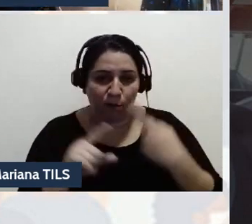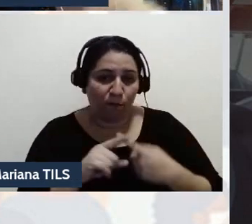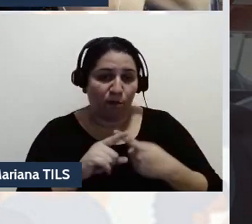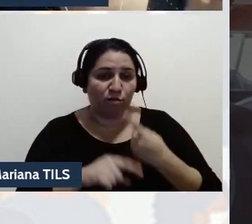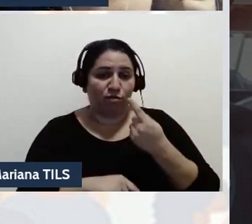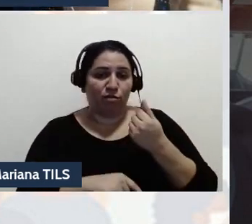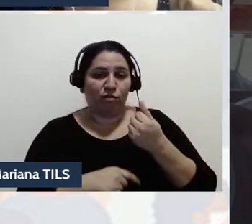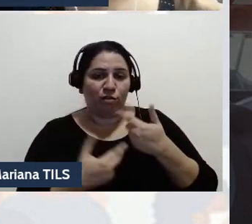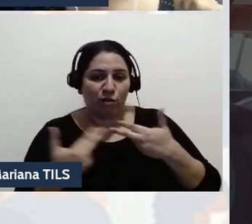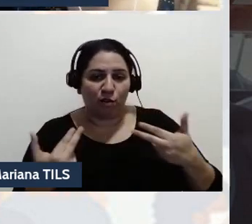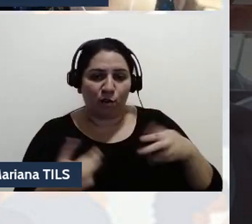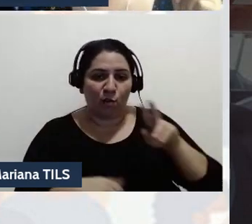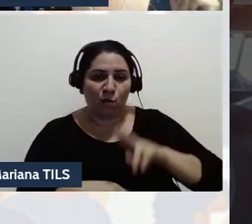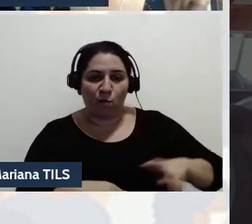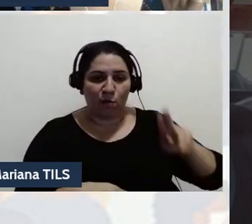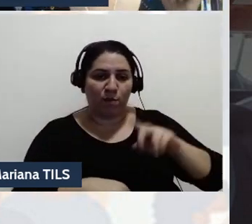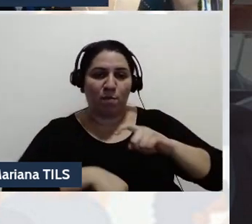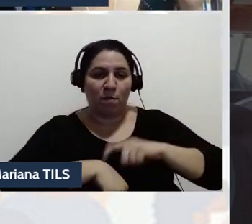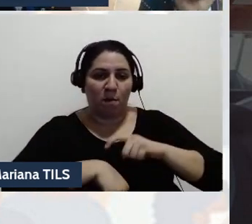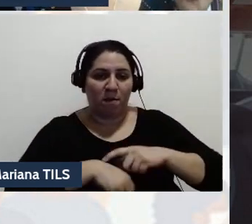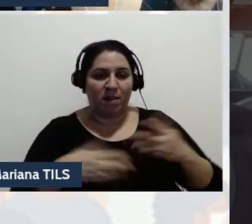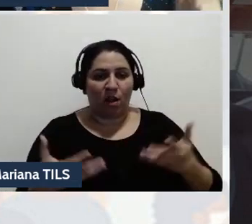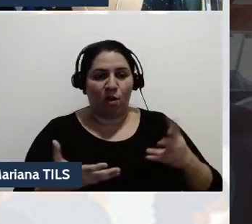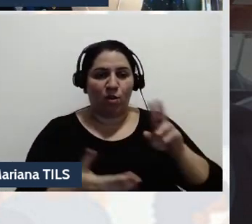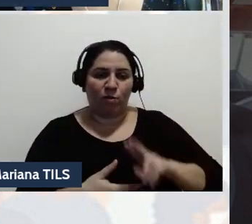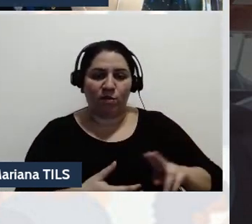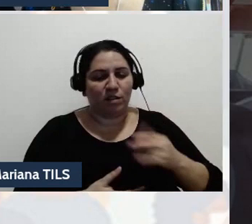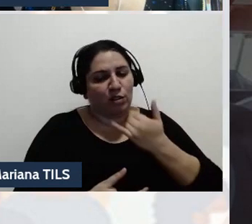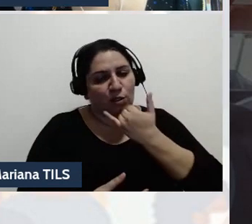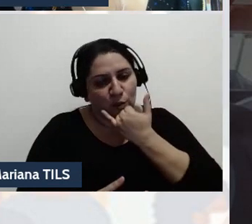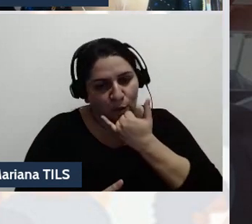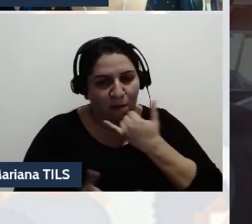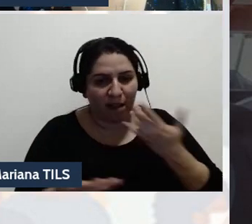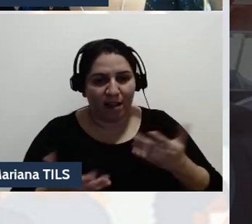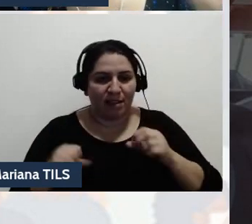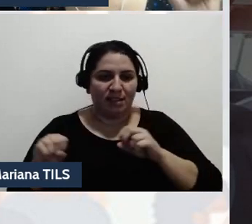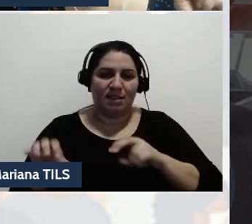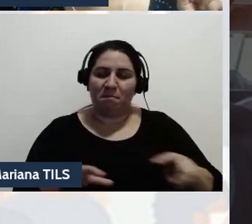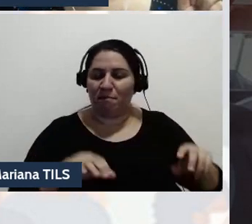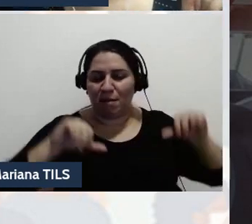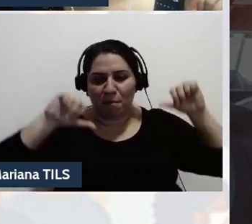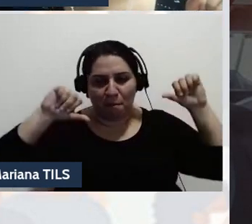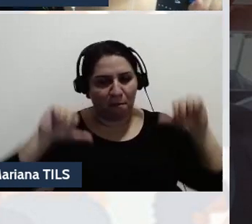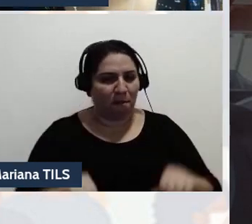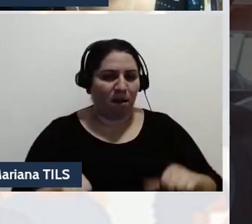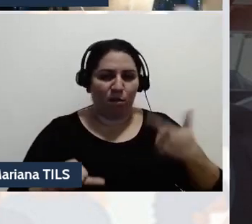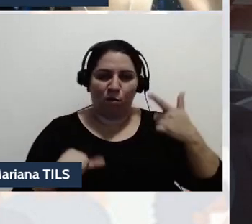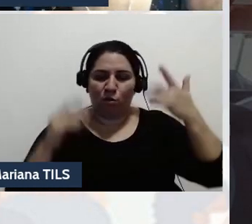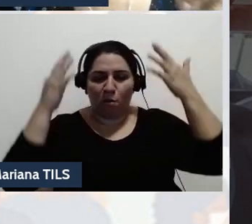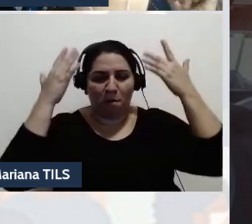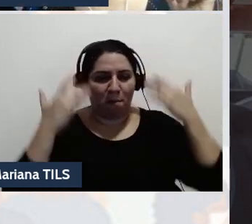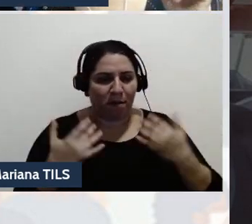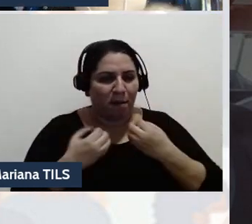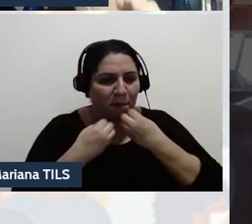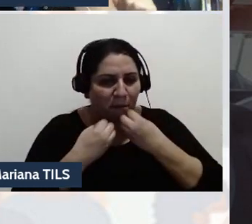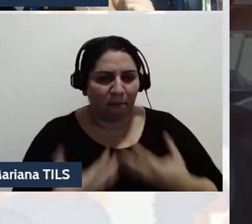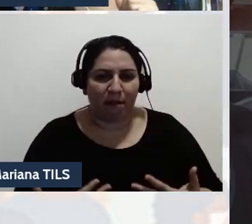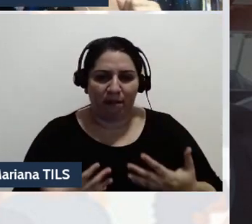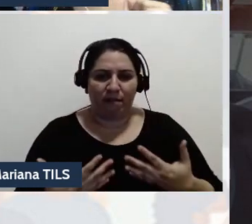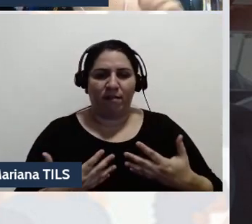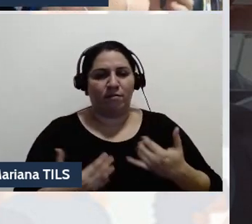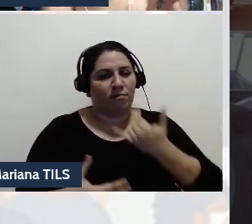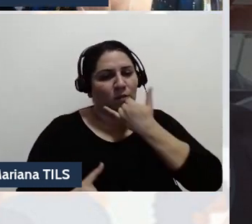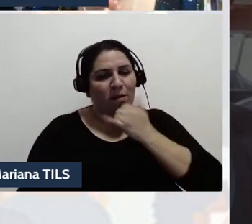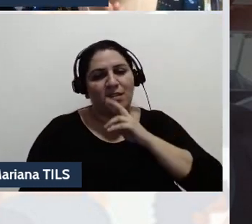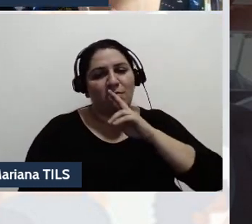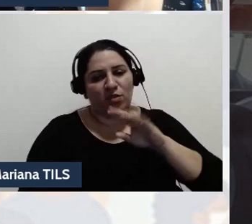tempo, professor. Por isso que eu estou usando esse tempo, professora. Desculpe, essa semana estou um lixo. Nem banho tomei direito. Foi mal a resposta